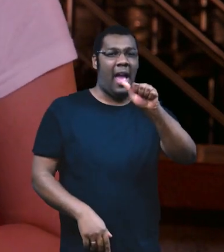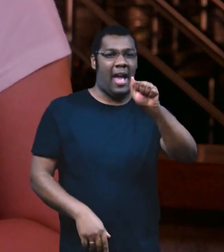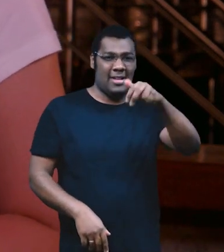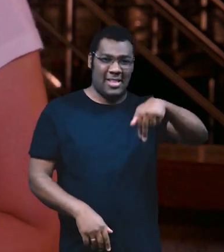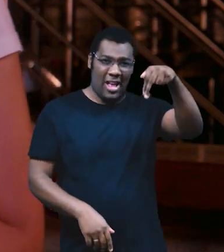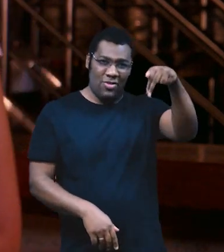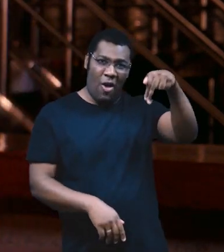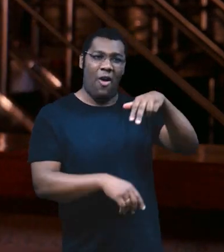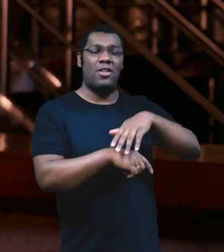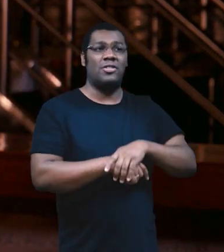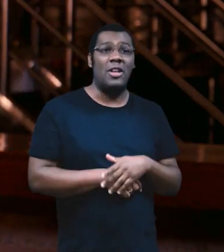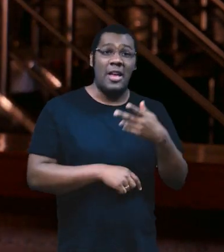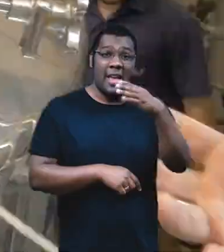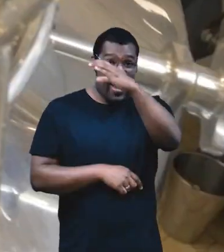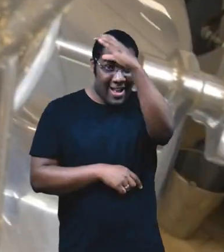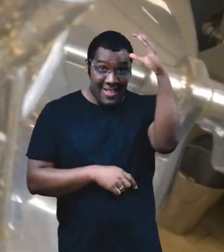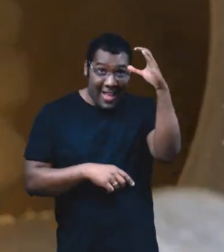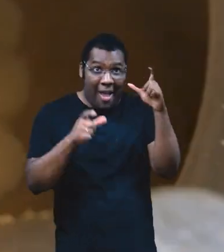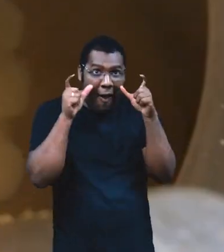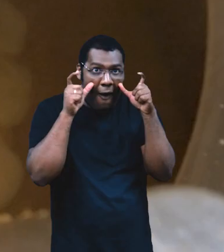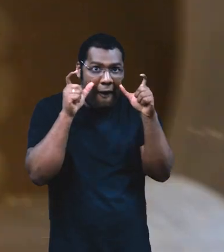o produto do cliente final.